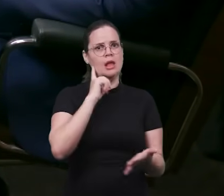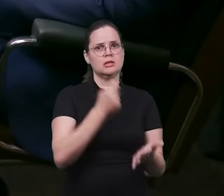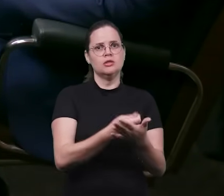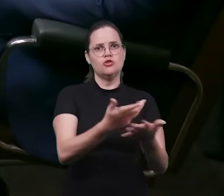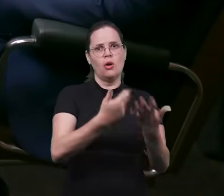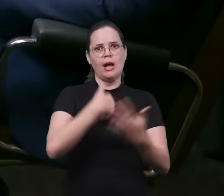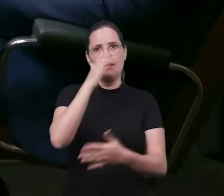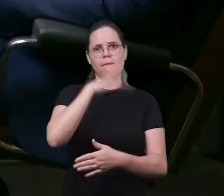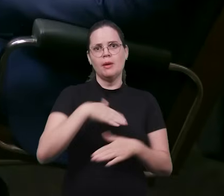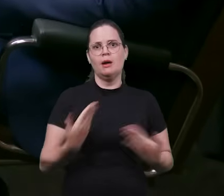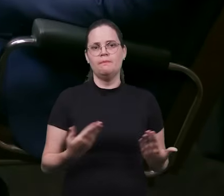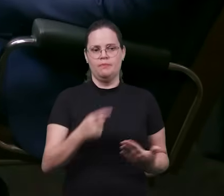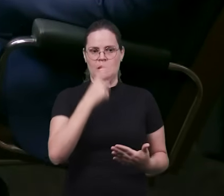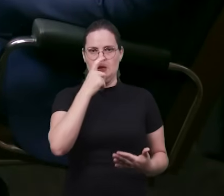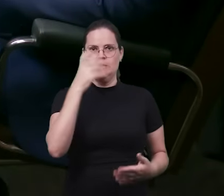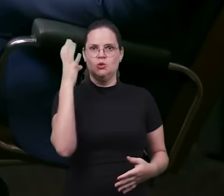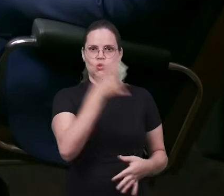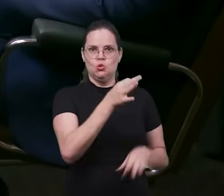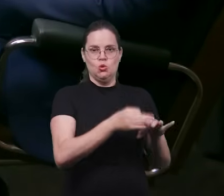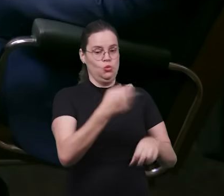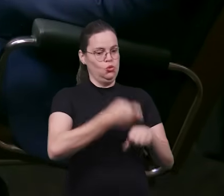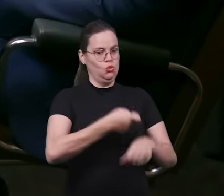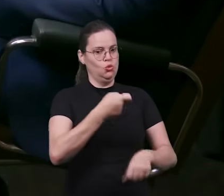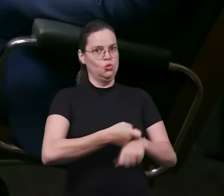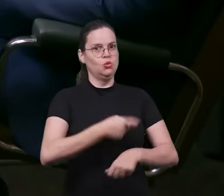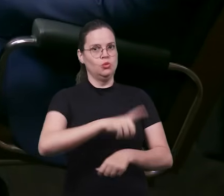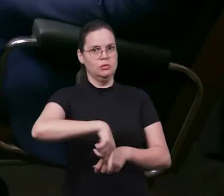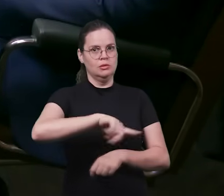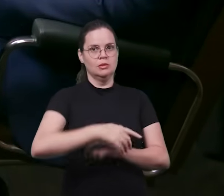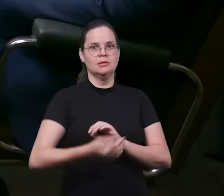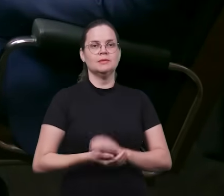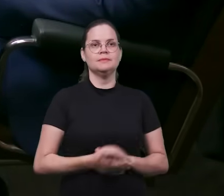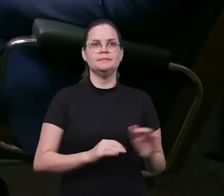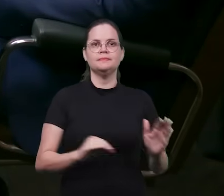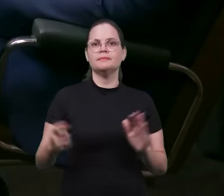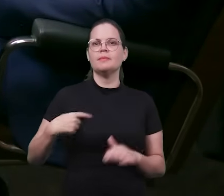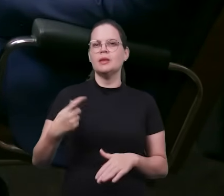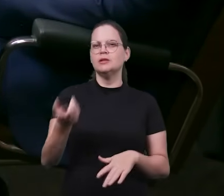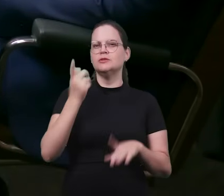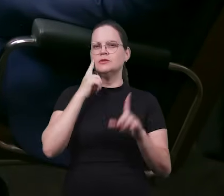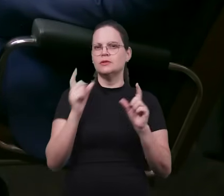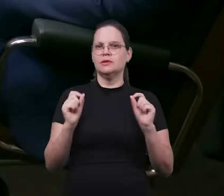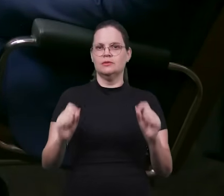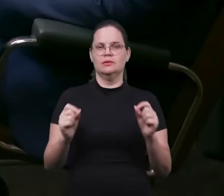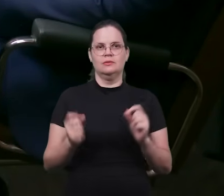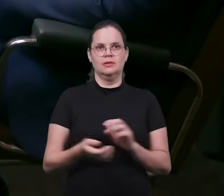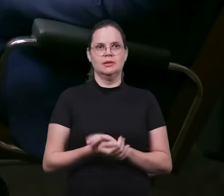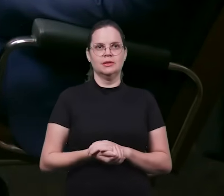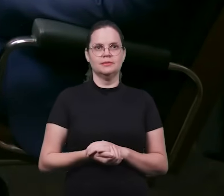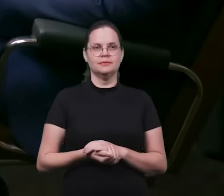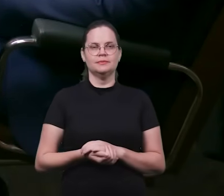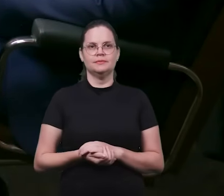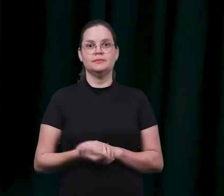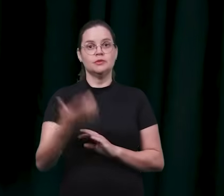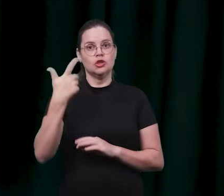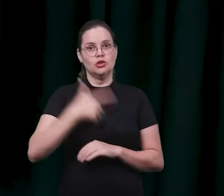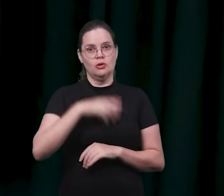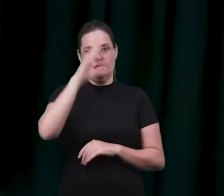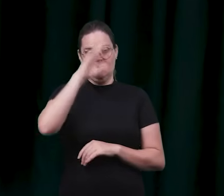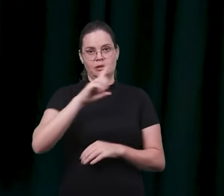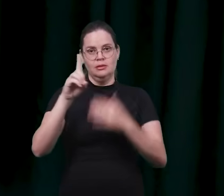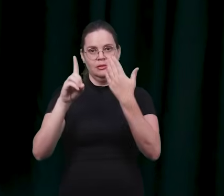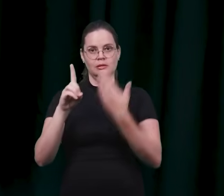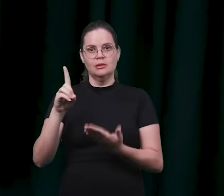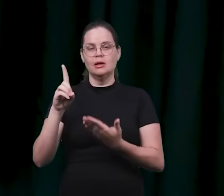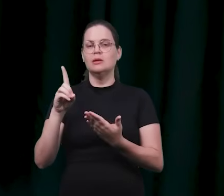juízo muito duro da parte de Deus sobre eles. E nós vamos ver, né, pastor Fernando, que mais uma vez Deus